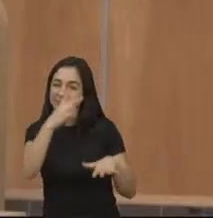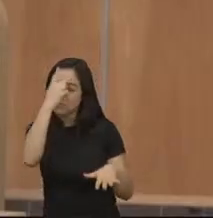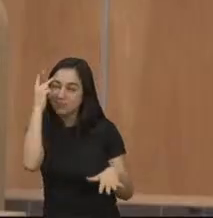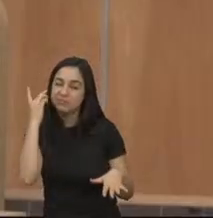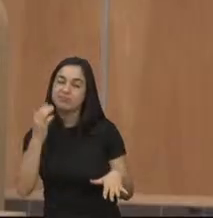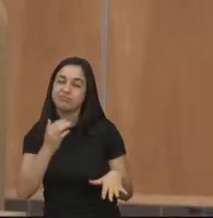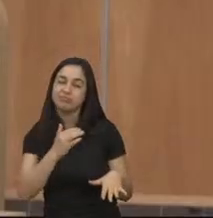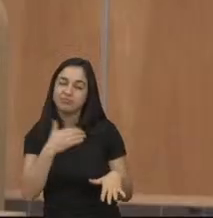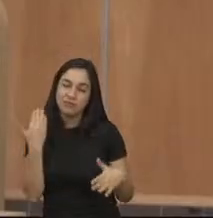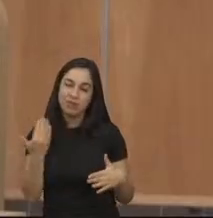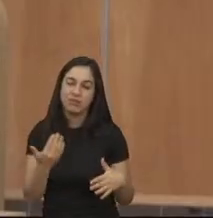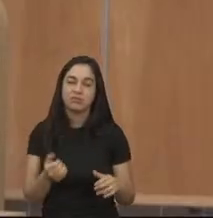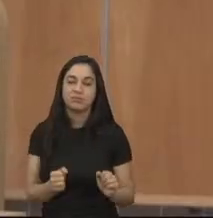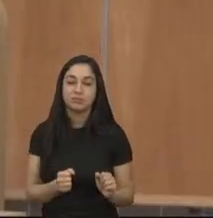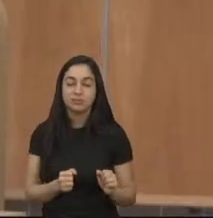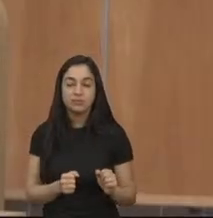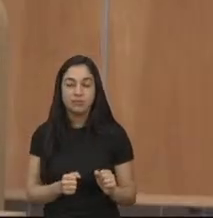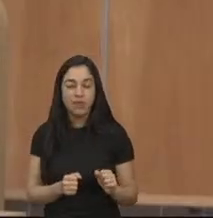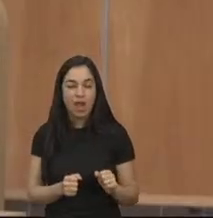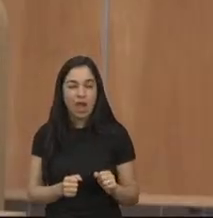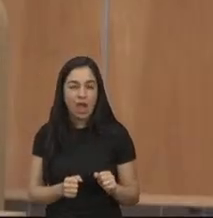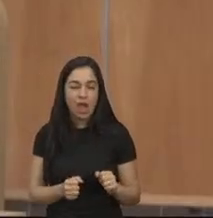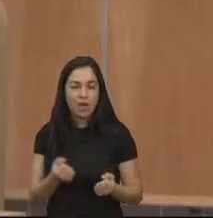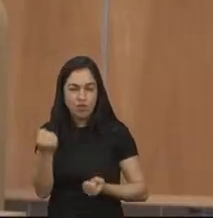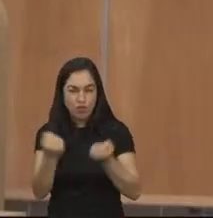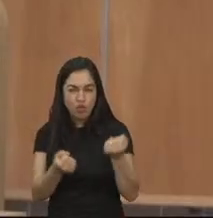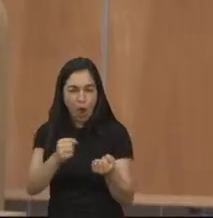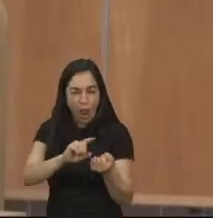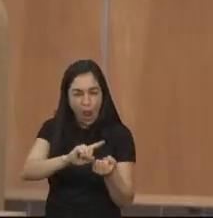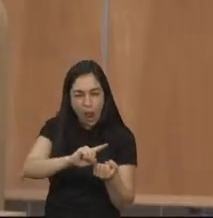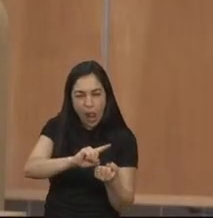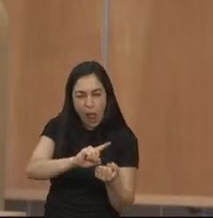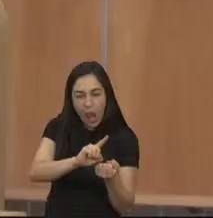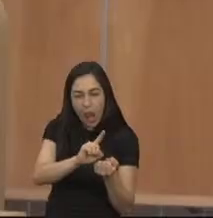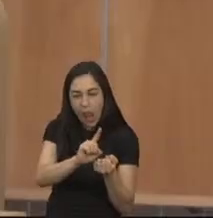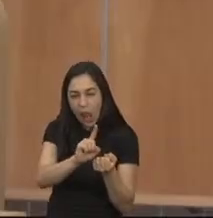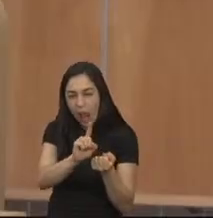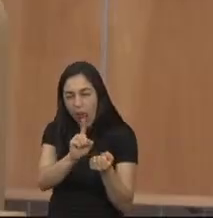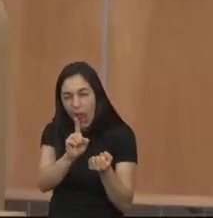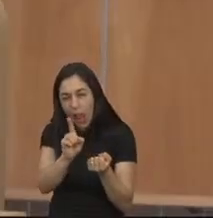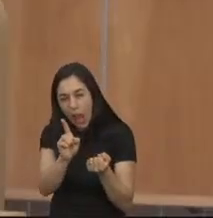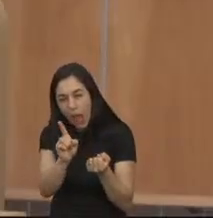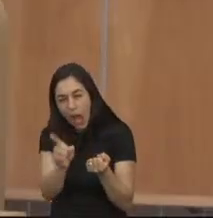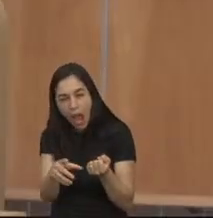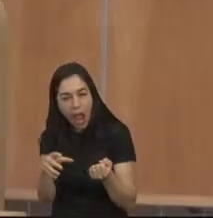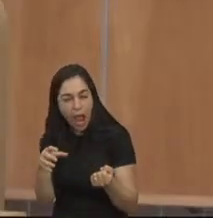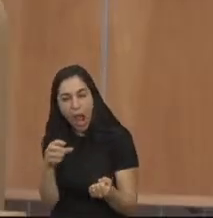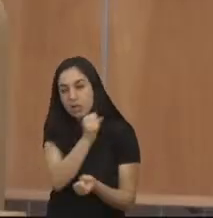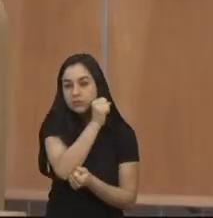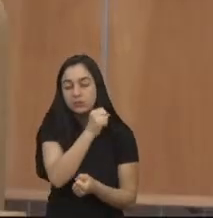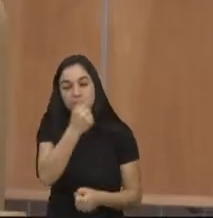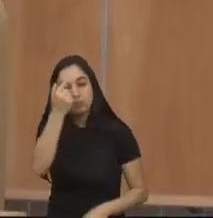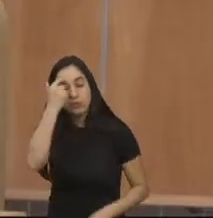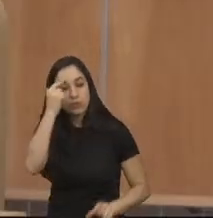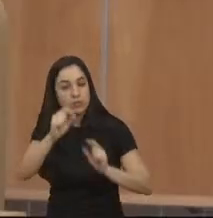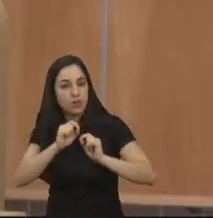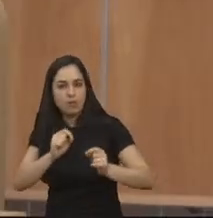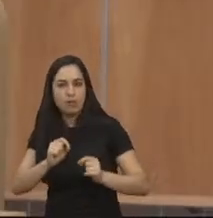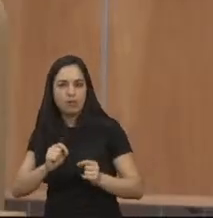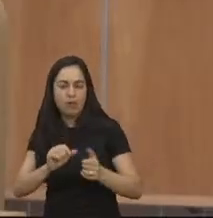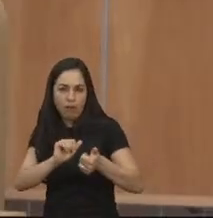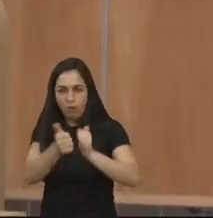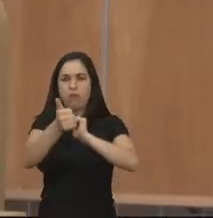Muitas pessoas em alta velocidade, achando que as nossas ruas pistas de Fórmula